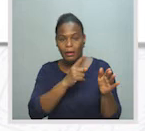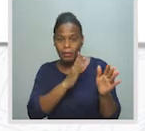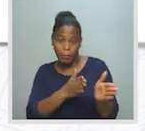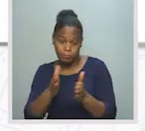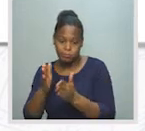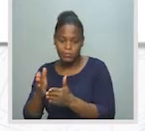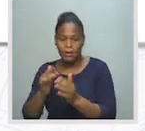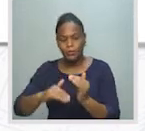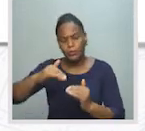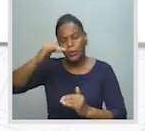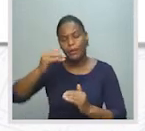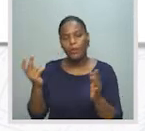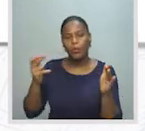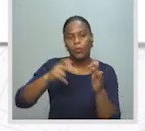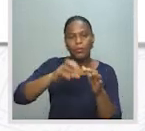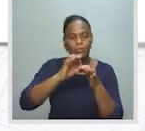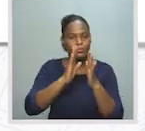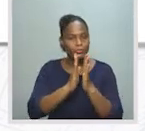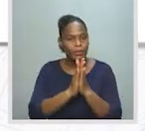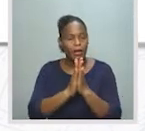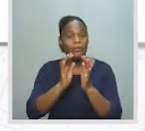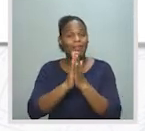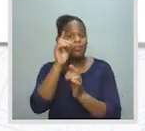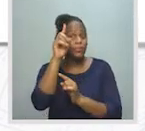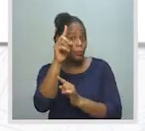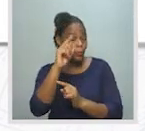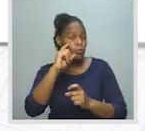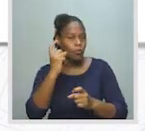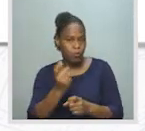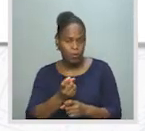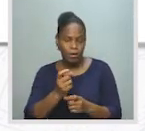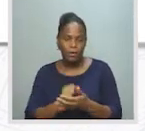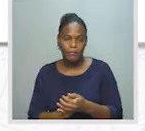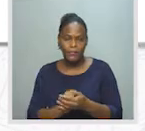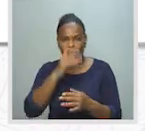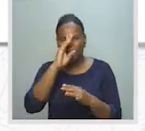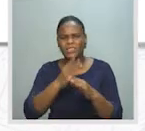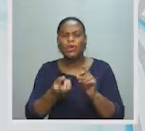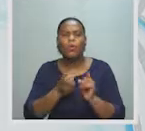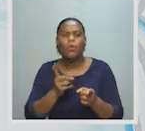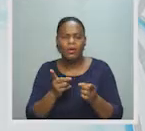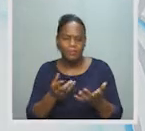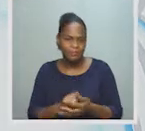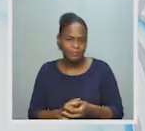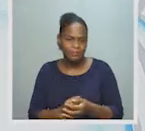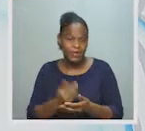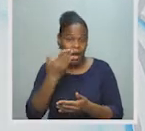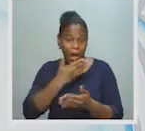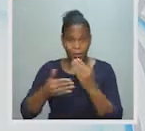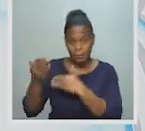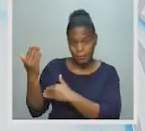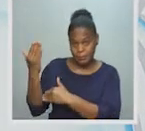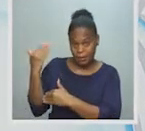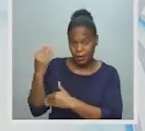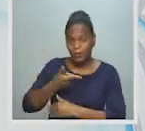evidencia o regresso ao sagrado, ao teológico, à procura de Deus. O que aconteceu? Na aula passada,